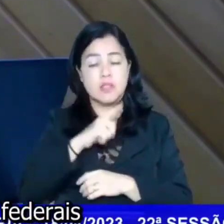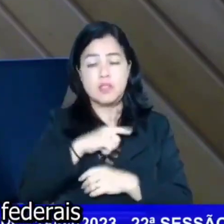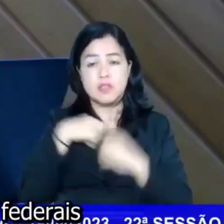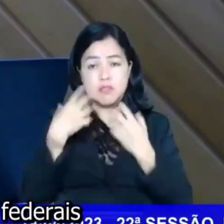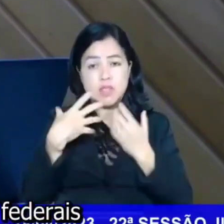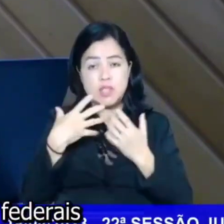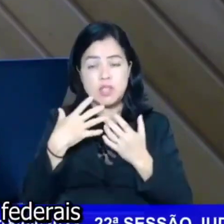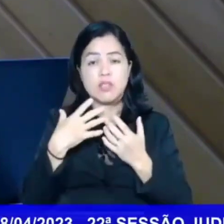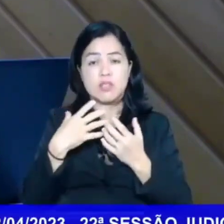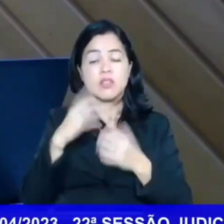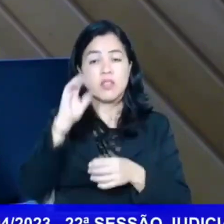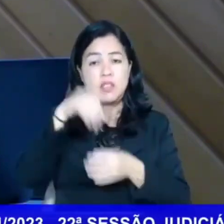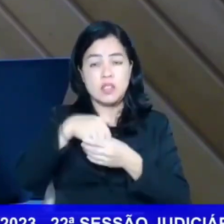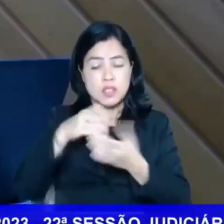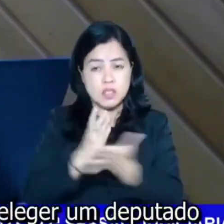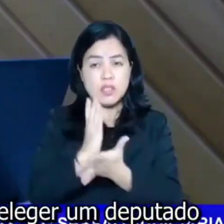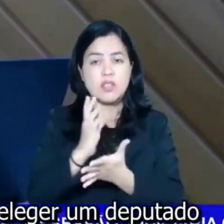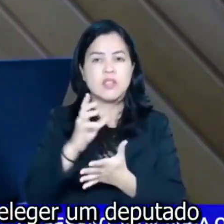deputados federais.